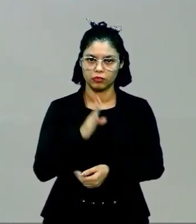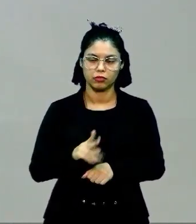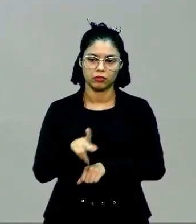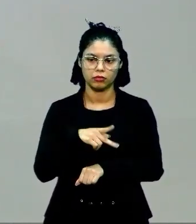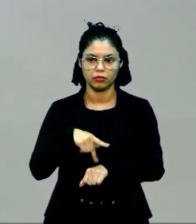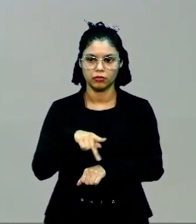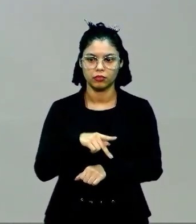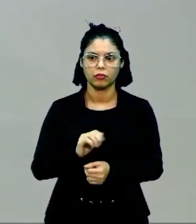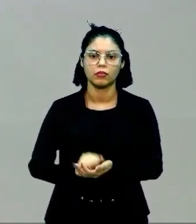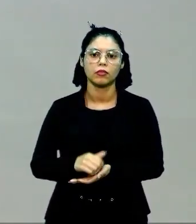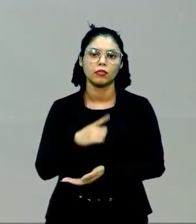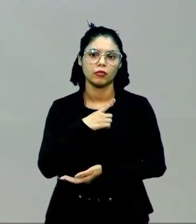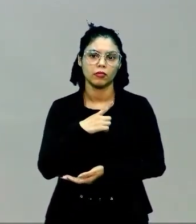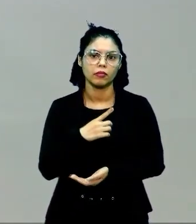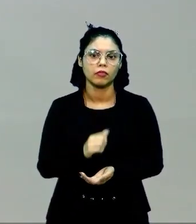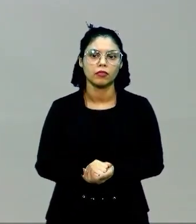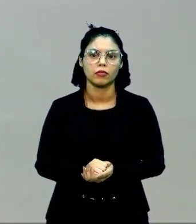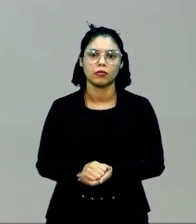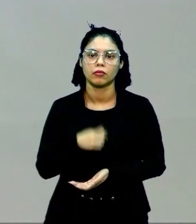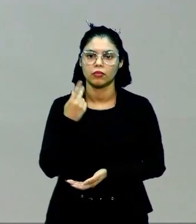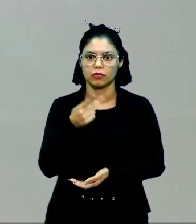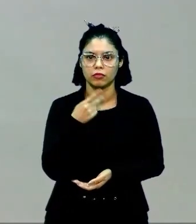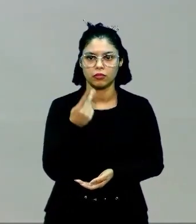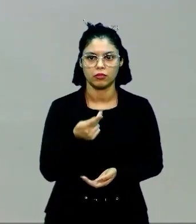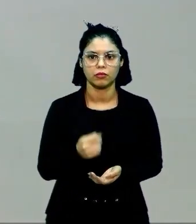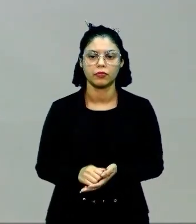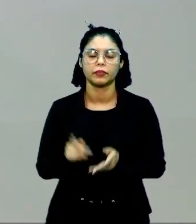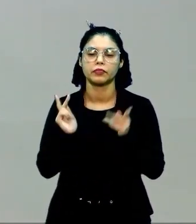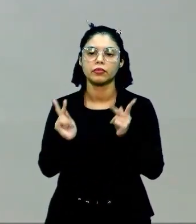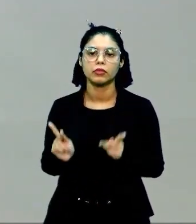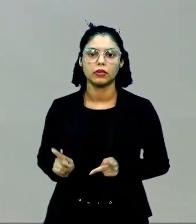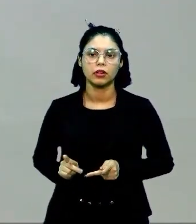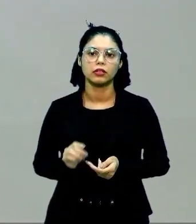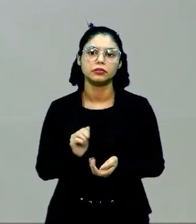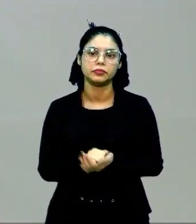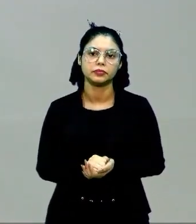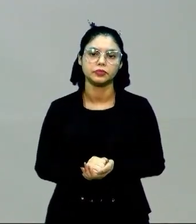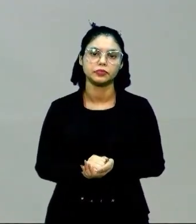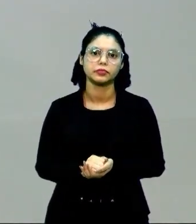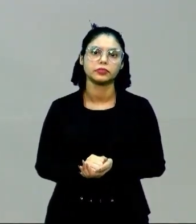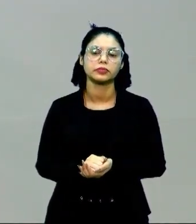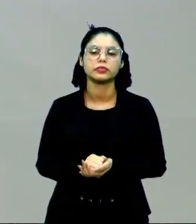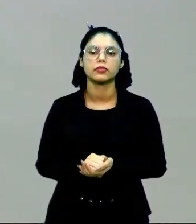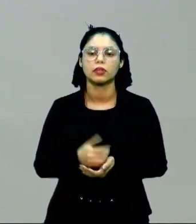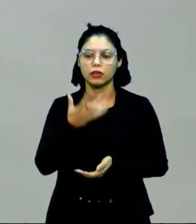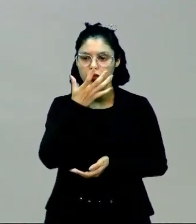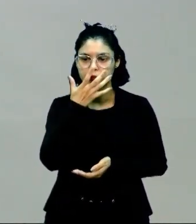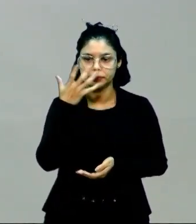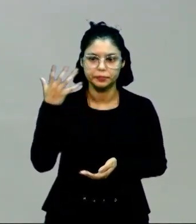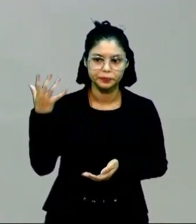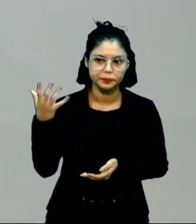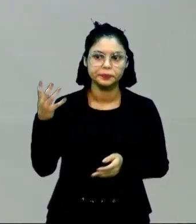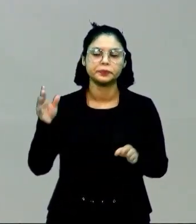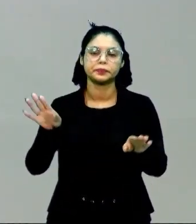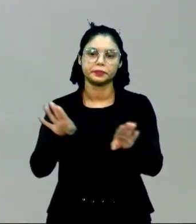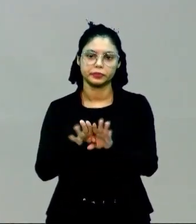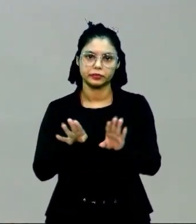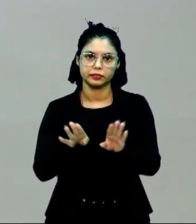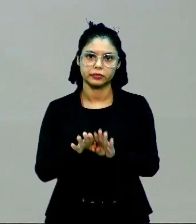país. Nós temos falas, comportamentos, atitudes que são